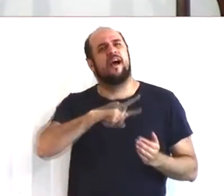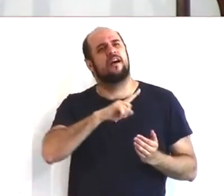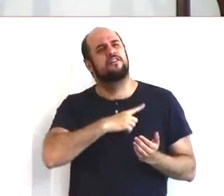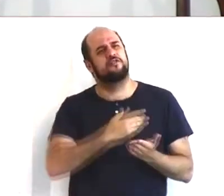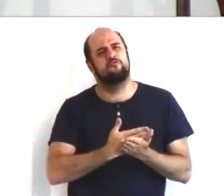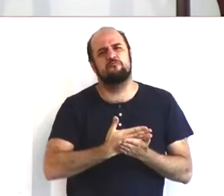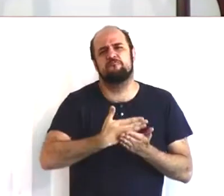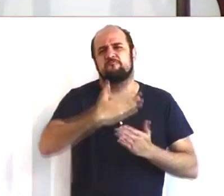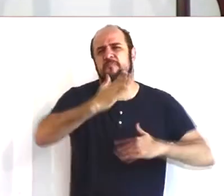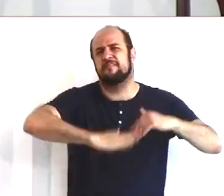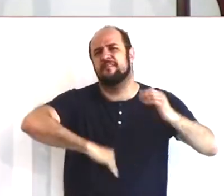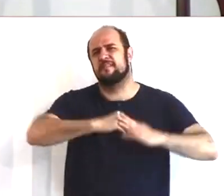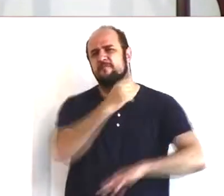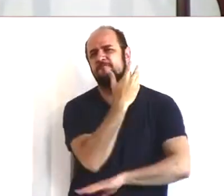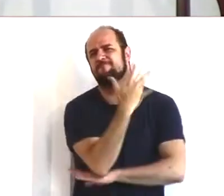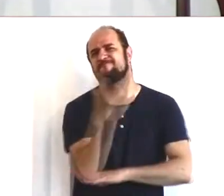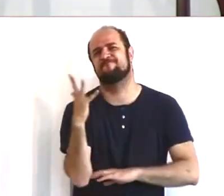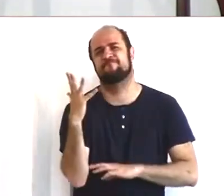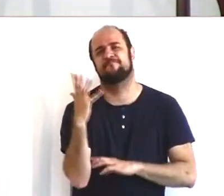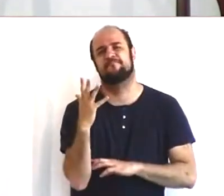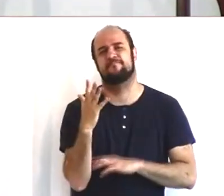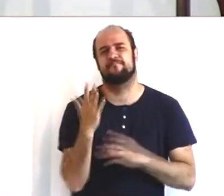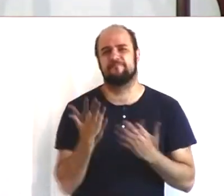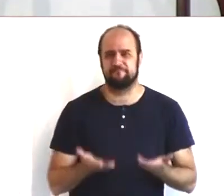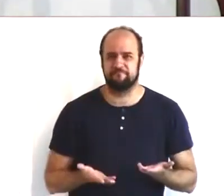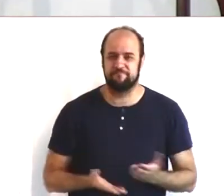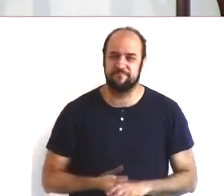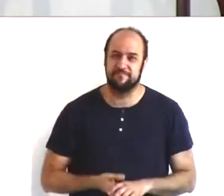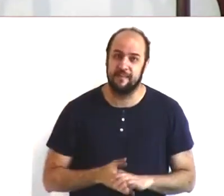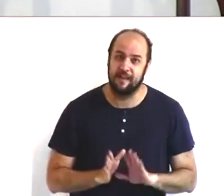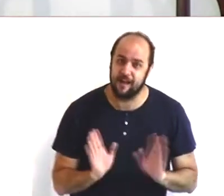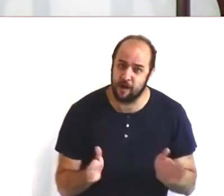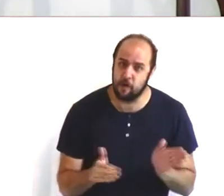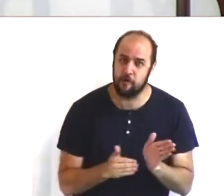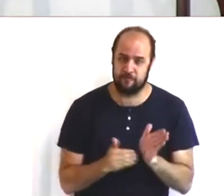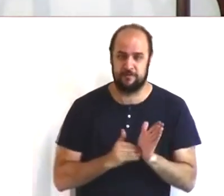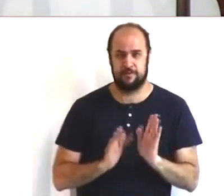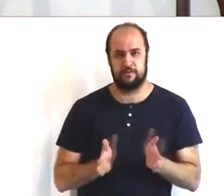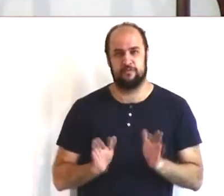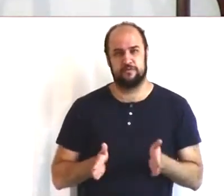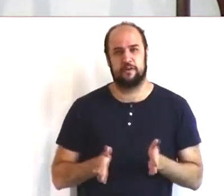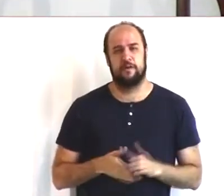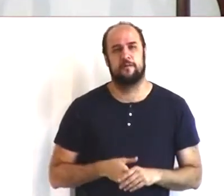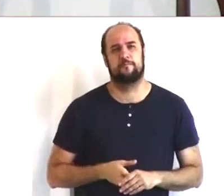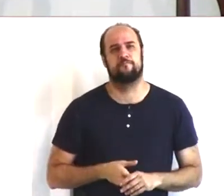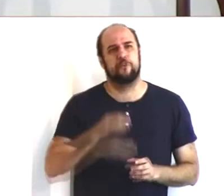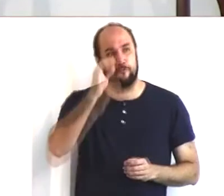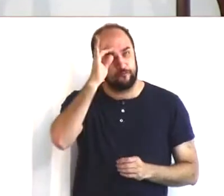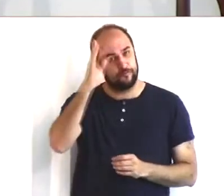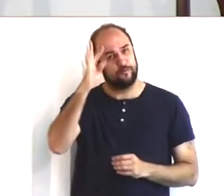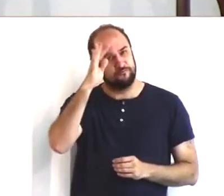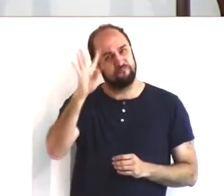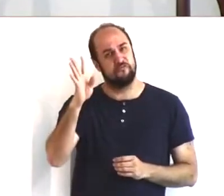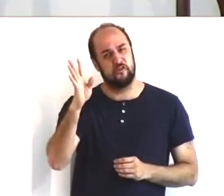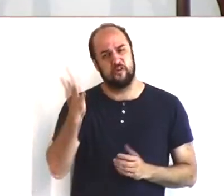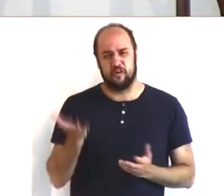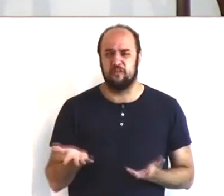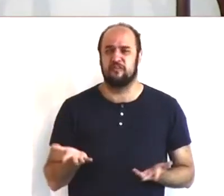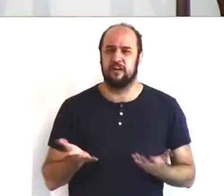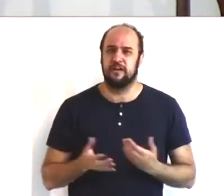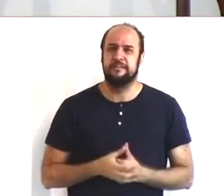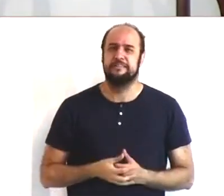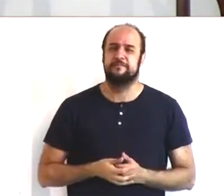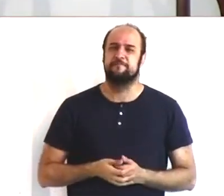sua criação. Quero concluir essa meditação, eu sei, de certa forma filosófica, e